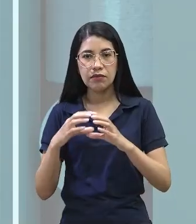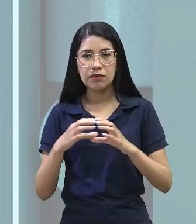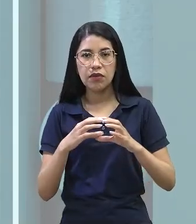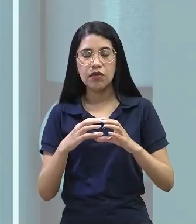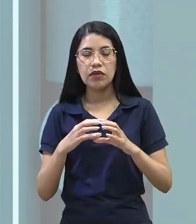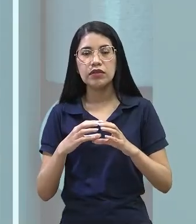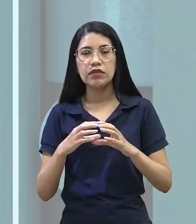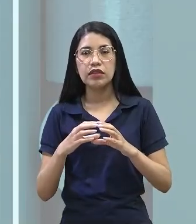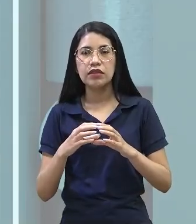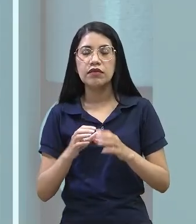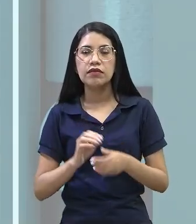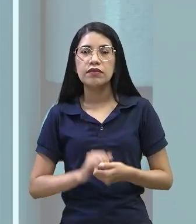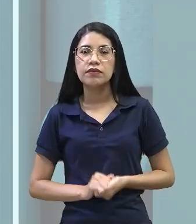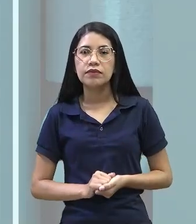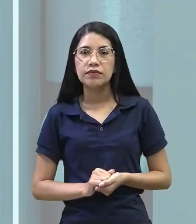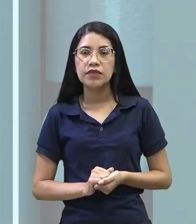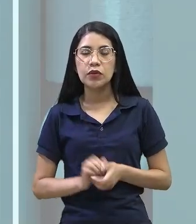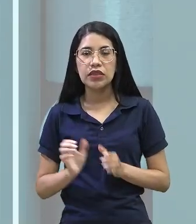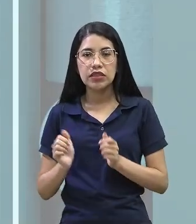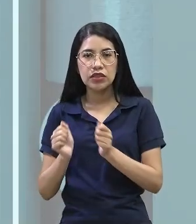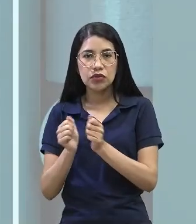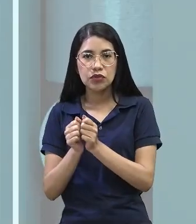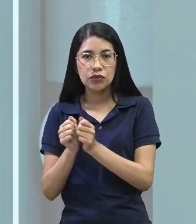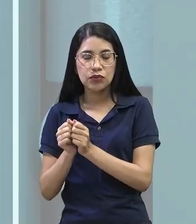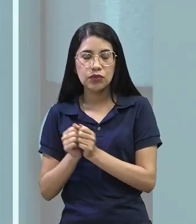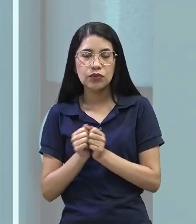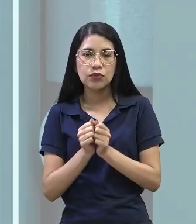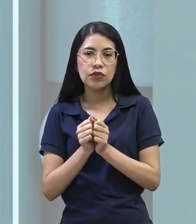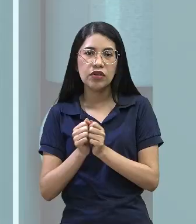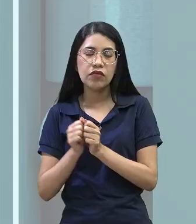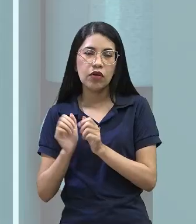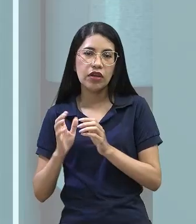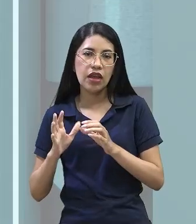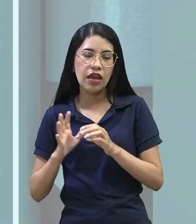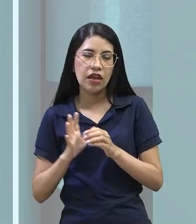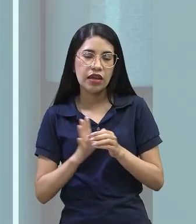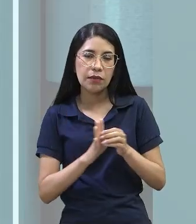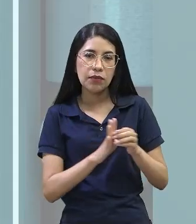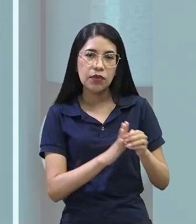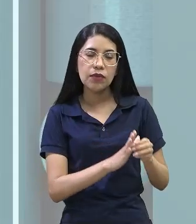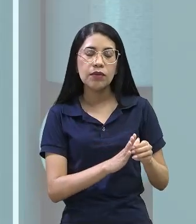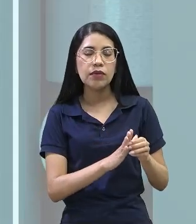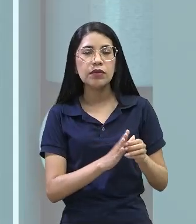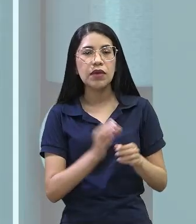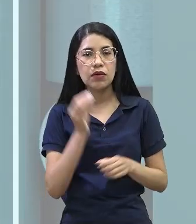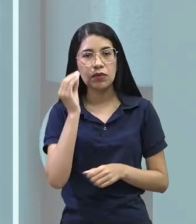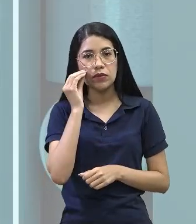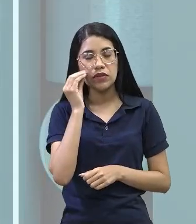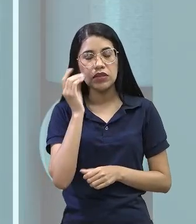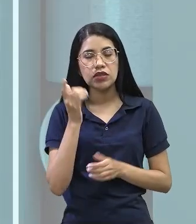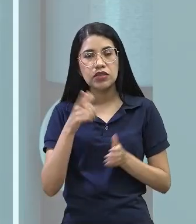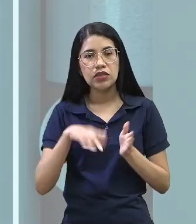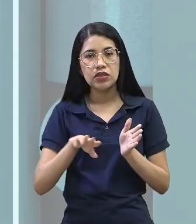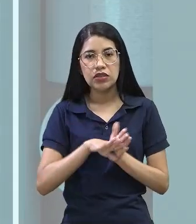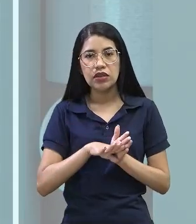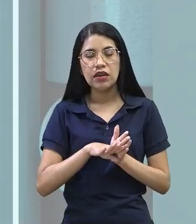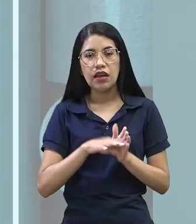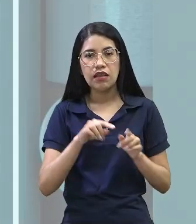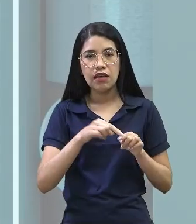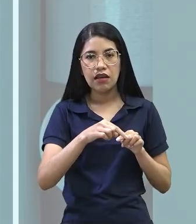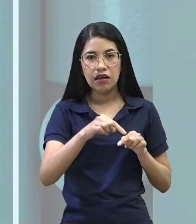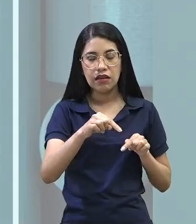com o outro e aí eles vão empurrando a outra equipe até que a bola chegue